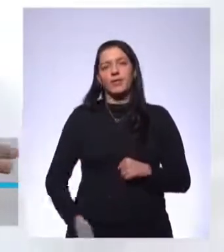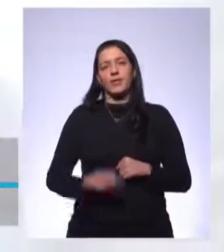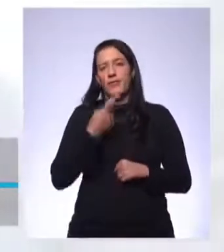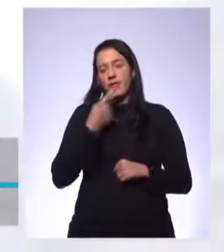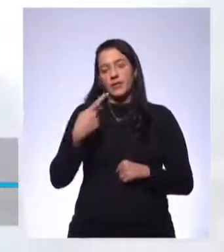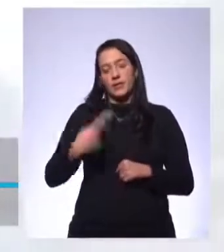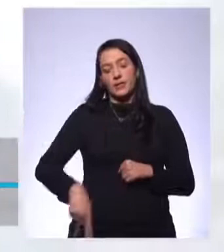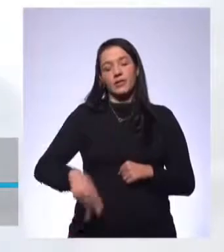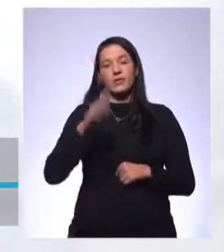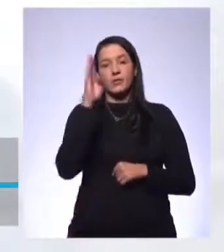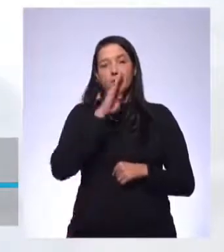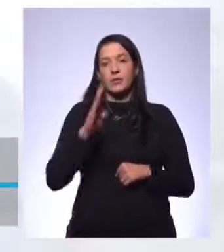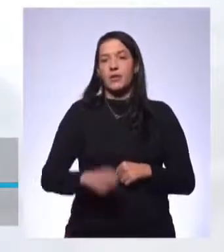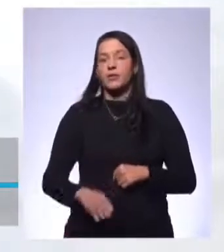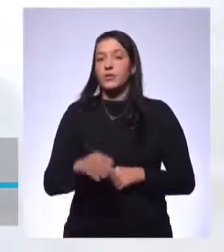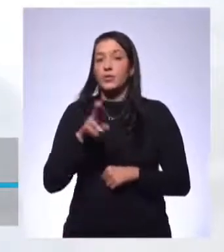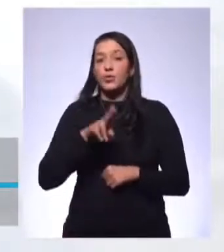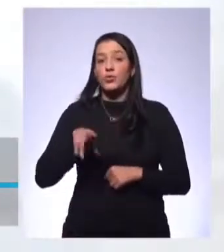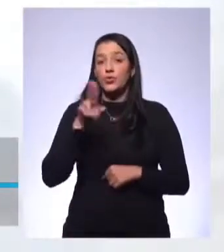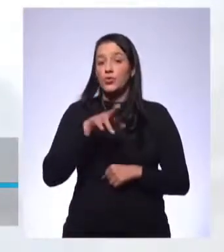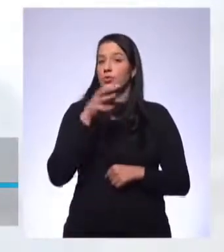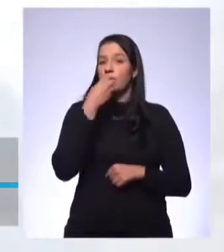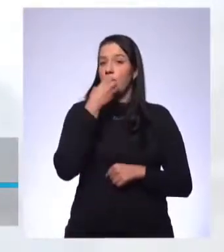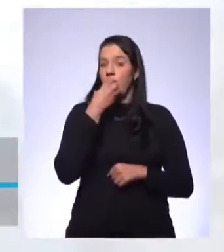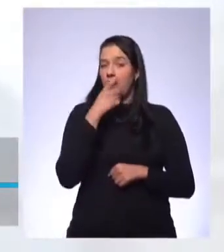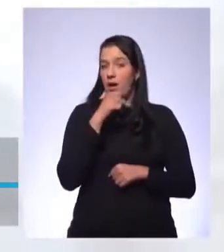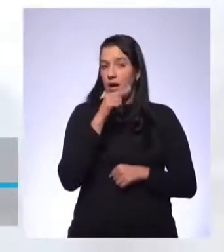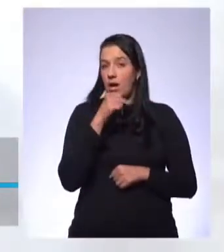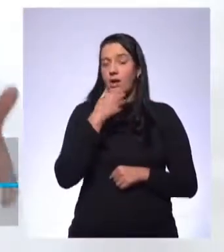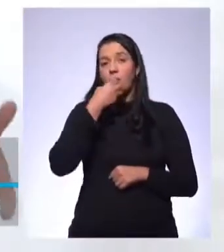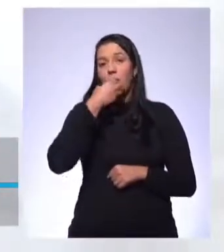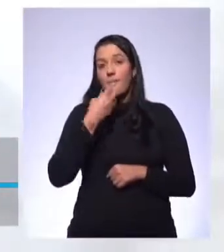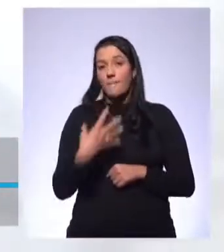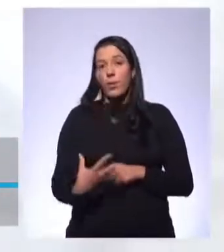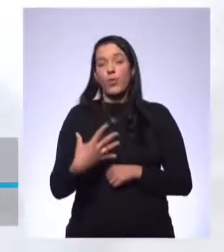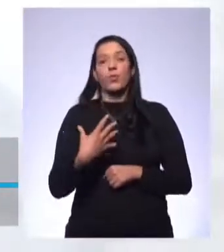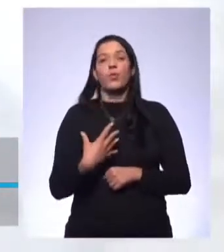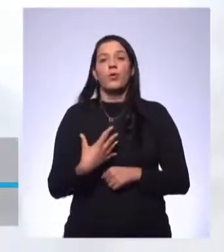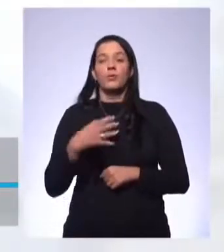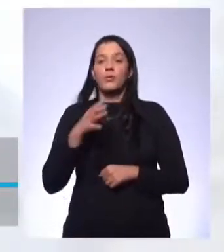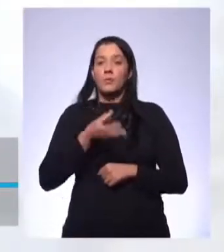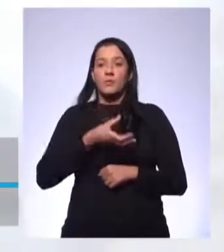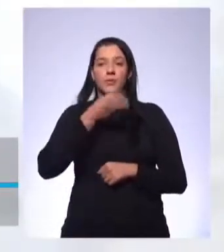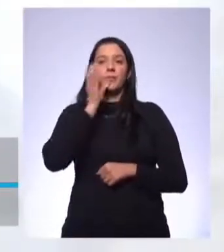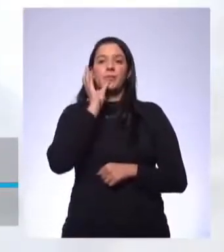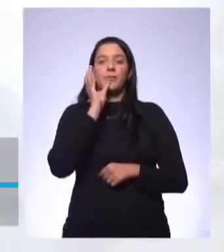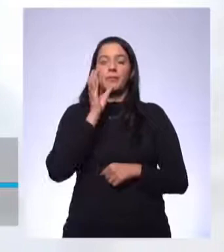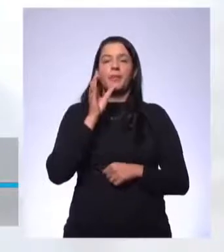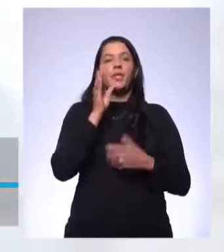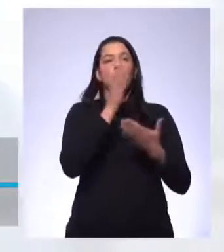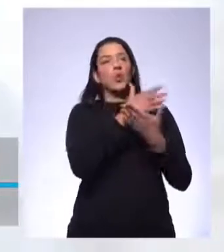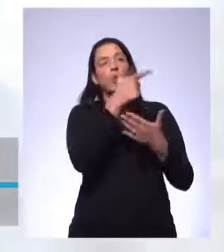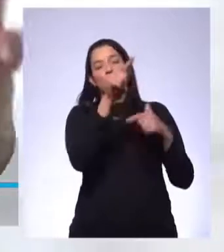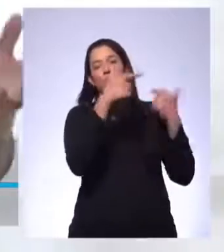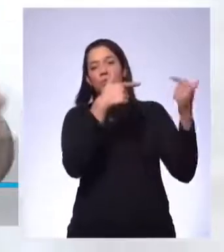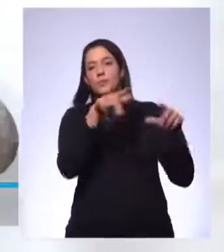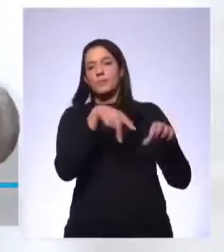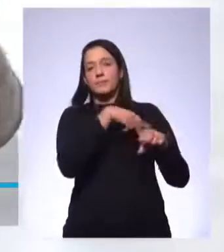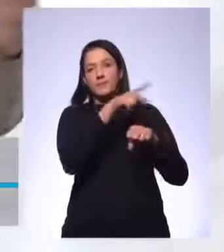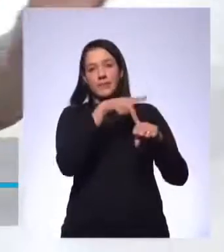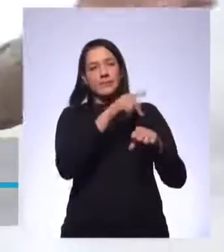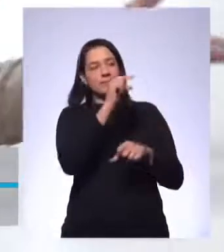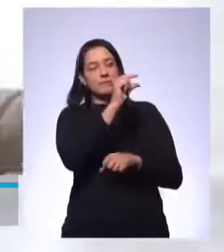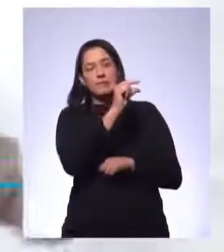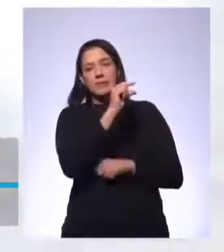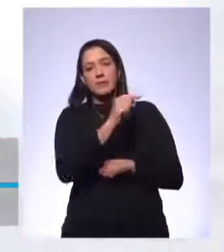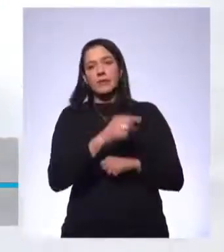países por aí afora que não tem a quantidade de água boa para se consumir, para beber, é muito pequena. Imagina, eles acham